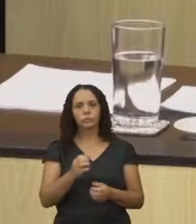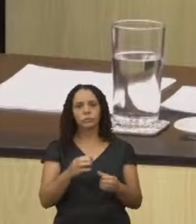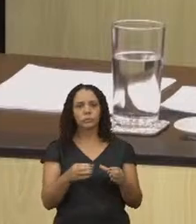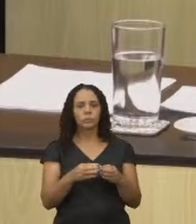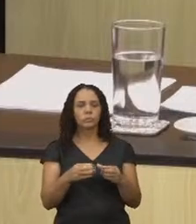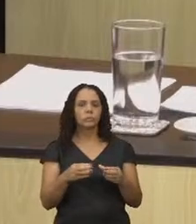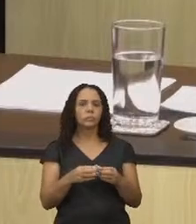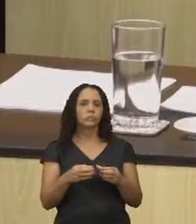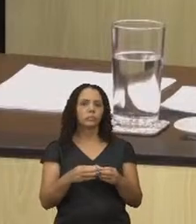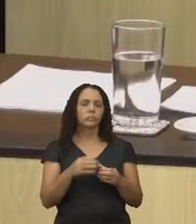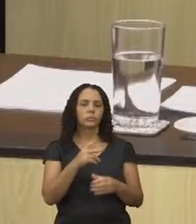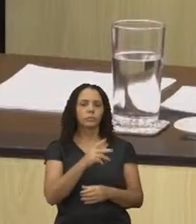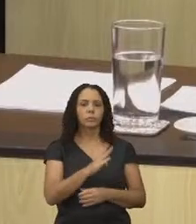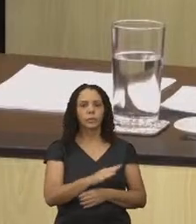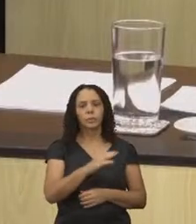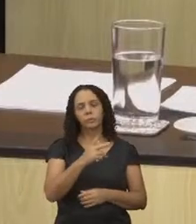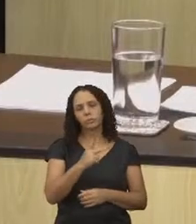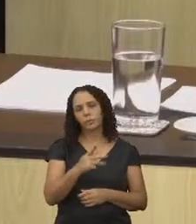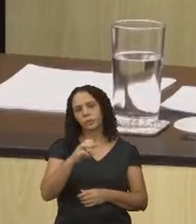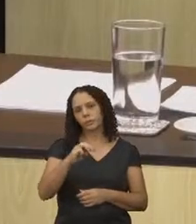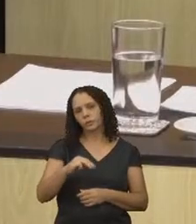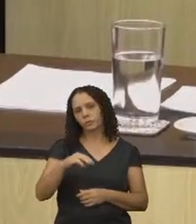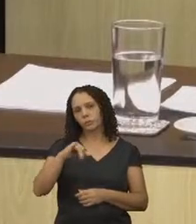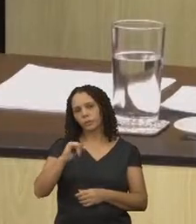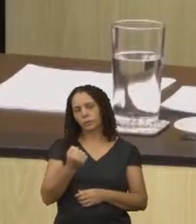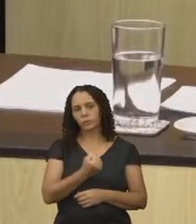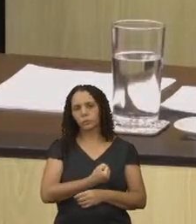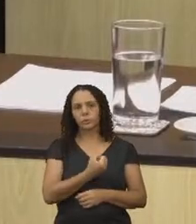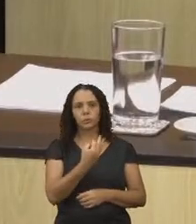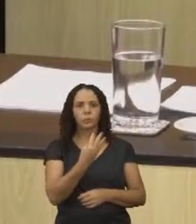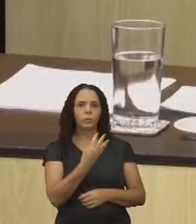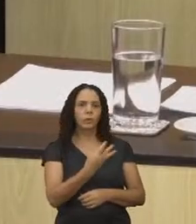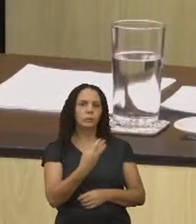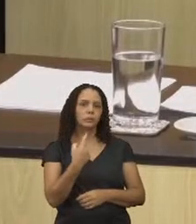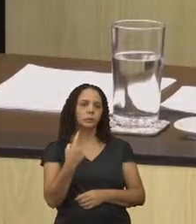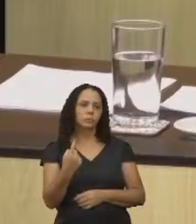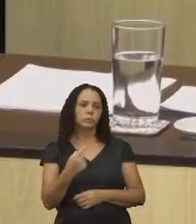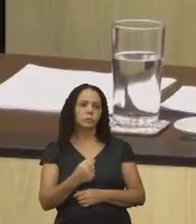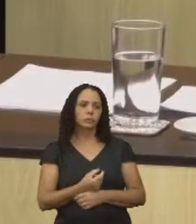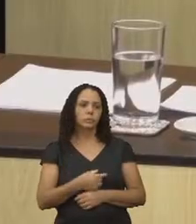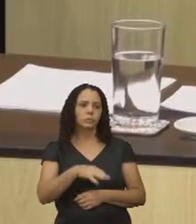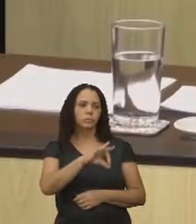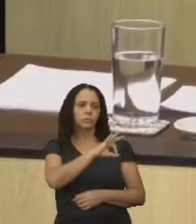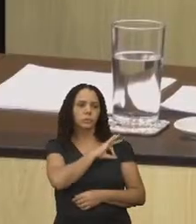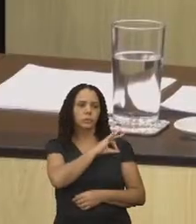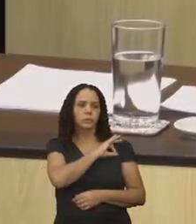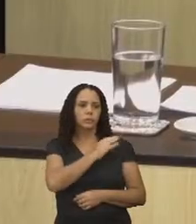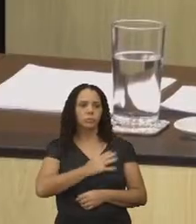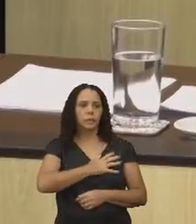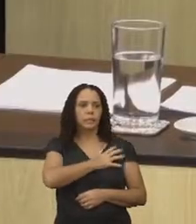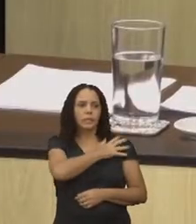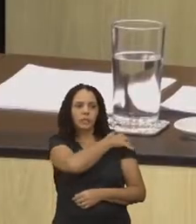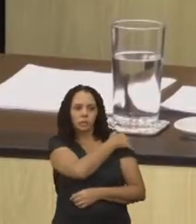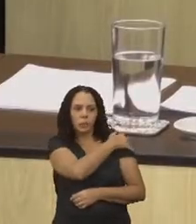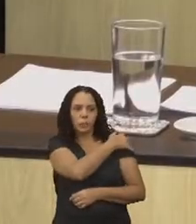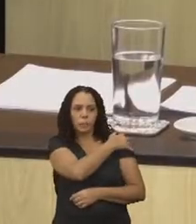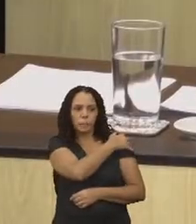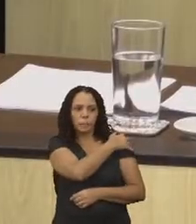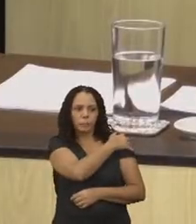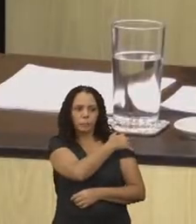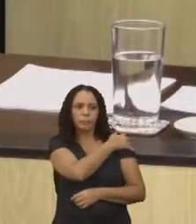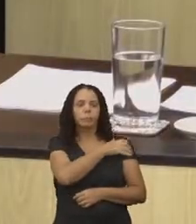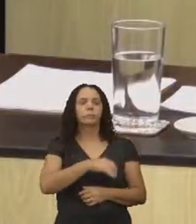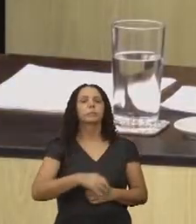41º BPMI, Batalhão de Polícia Militar do Interior, solicitando o reforço do